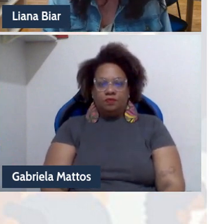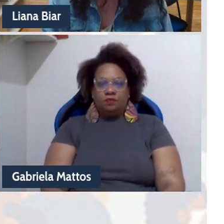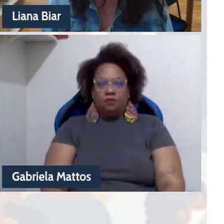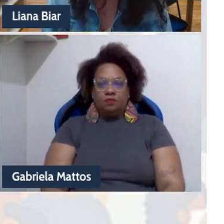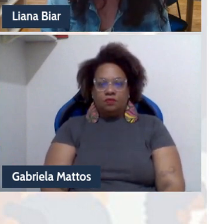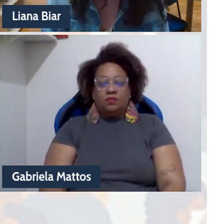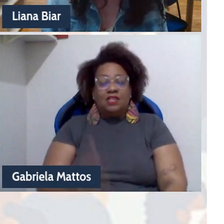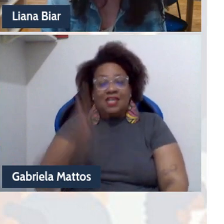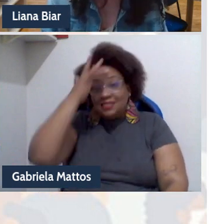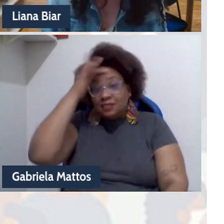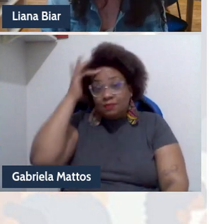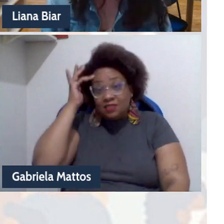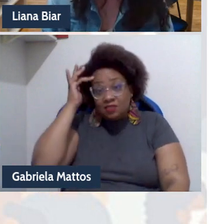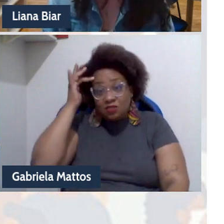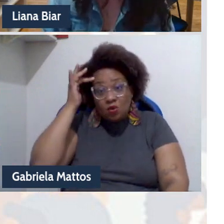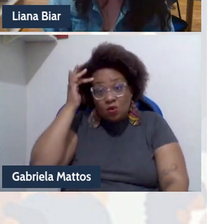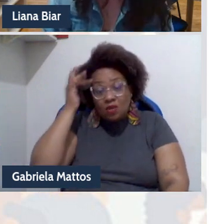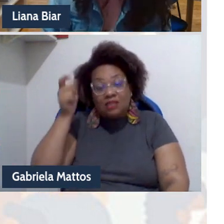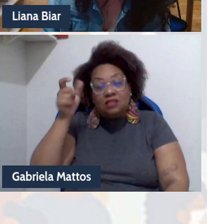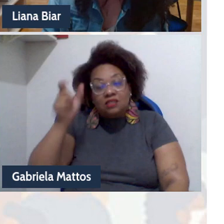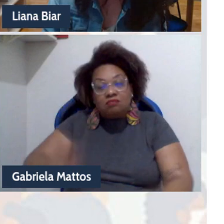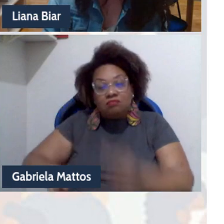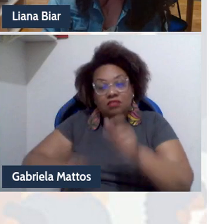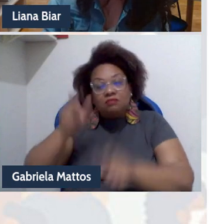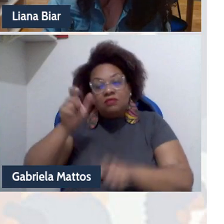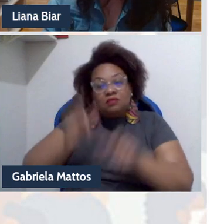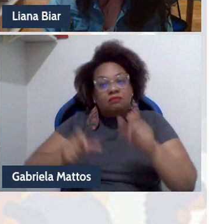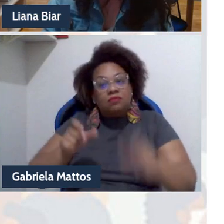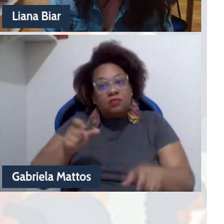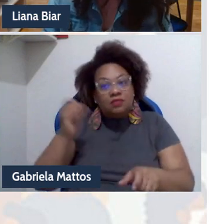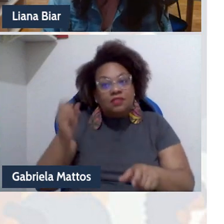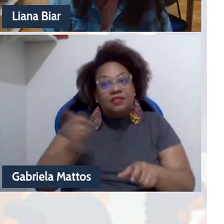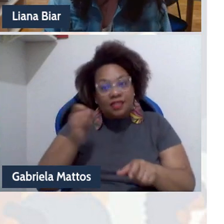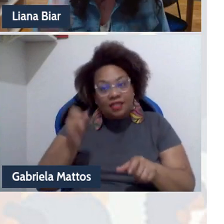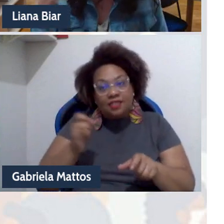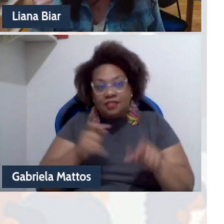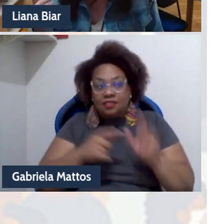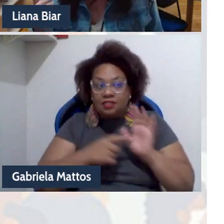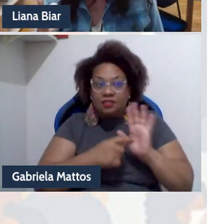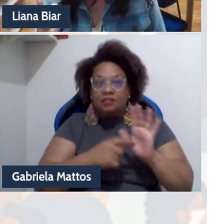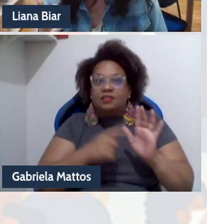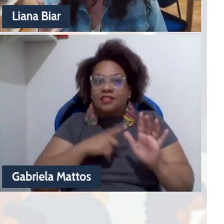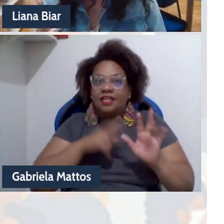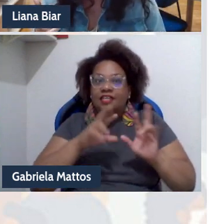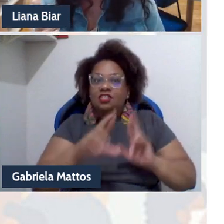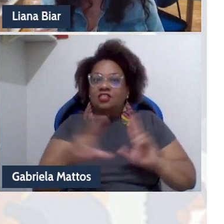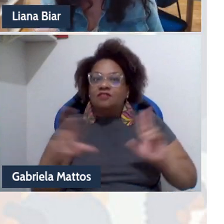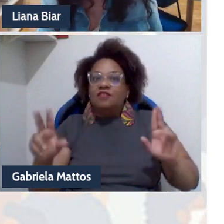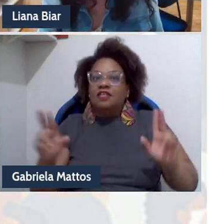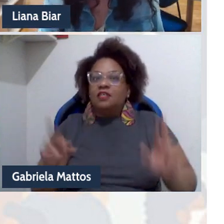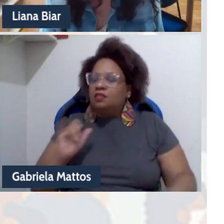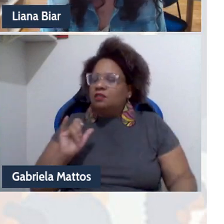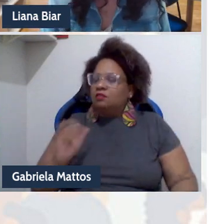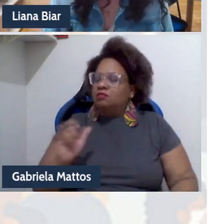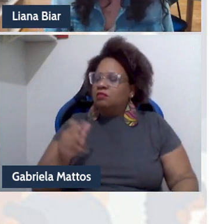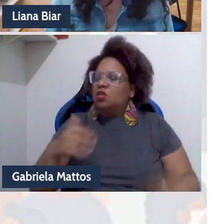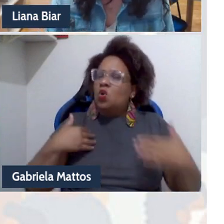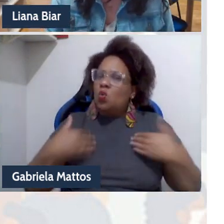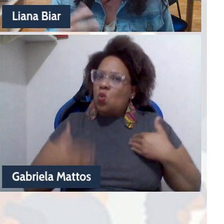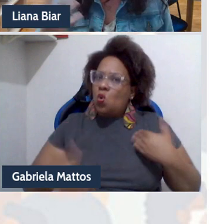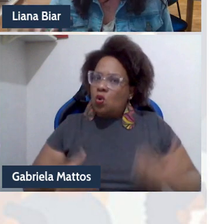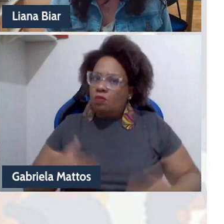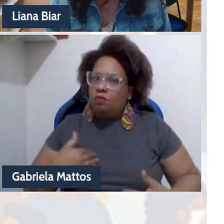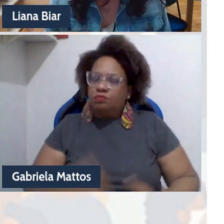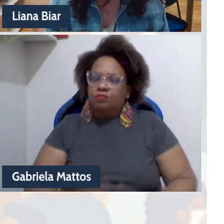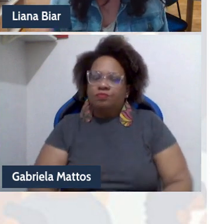são interessantes da gente destacar, especialmente porque eles vão diferir um pouco das narrativas que eu vou mostrar para vocês daqui a pouco, né?